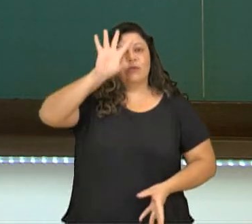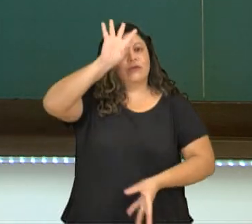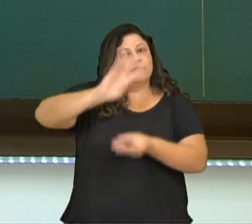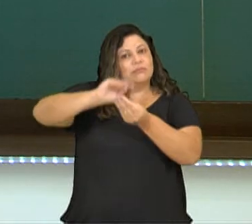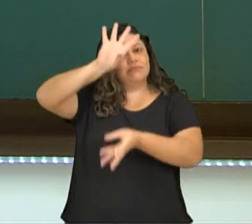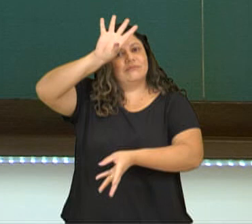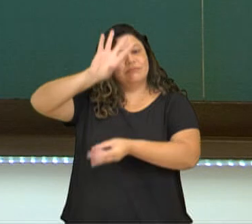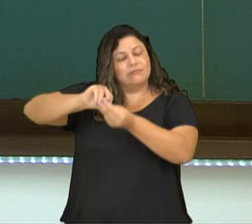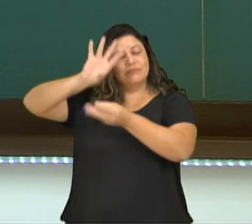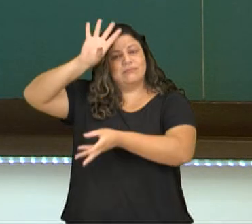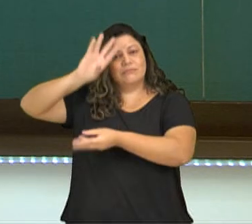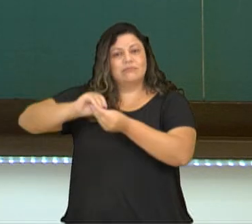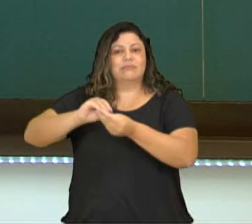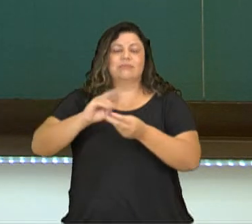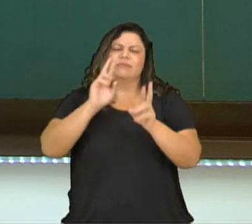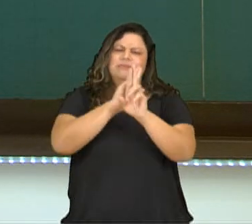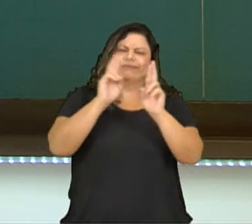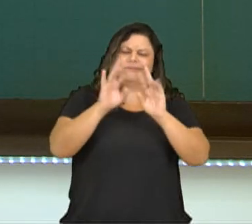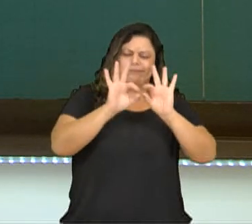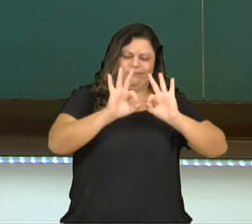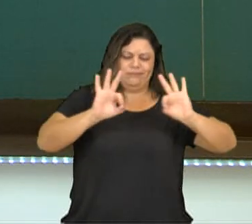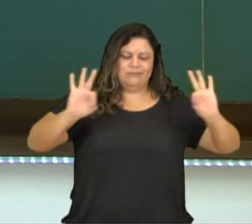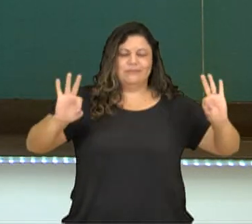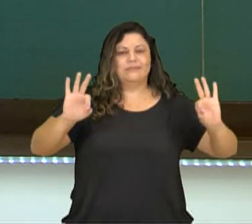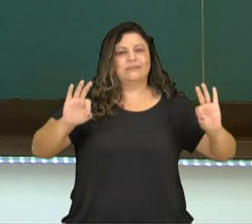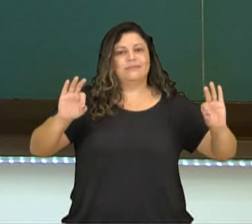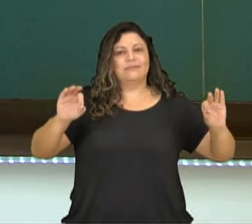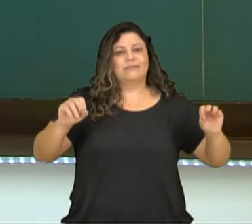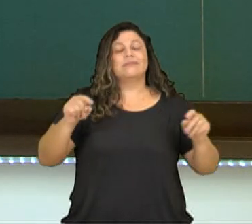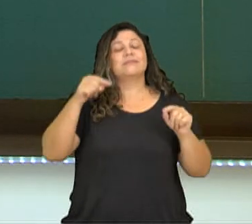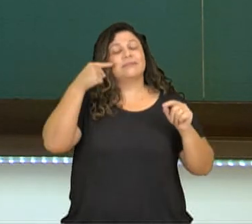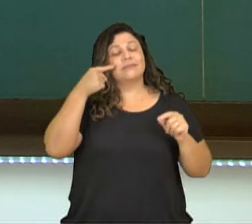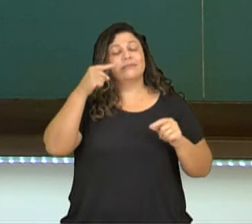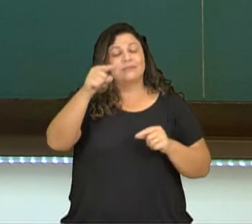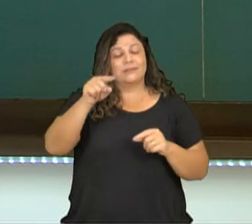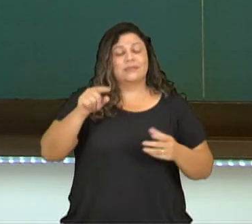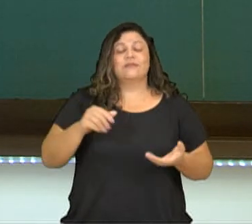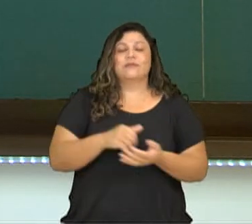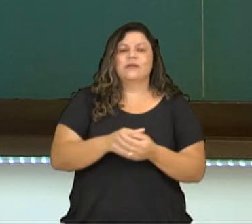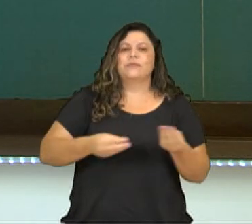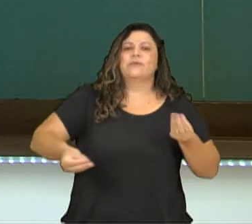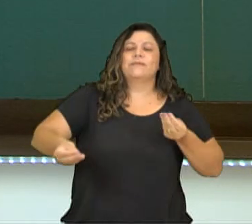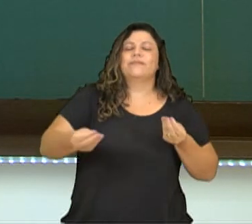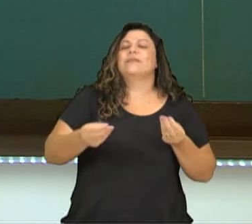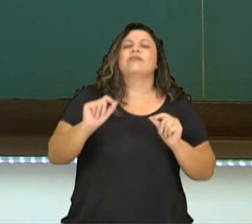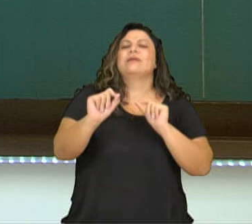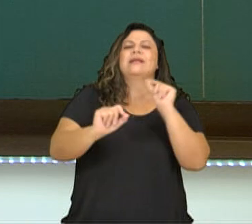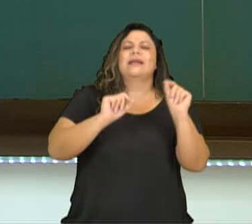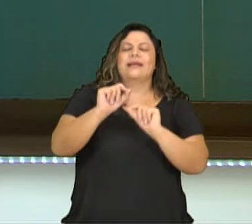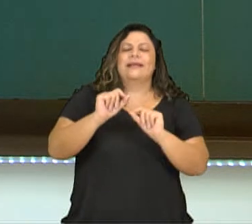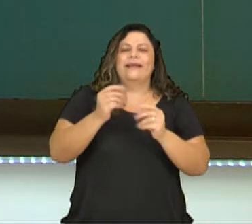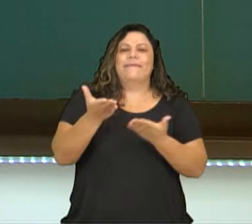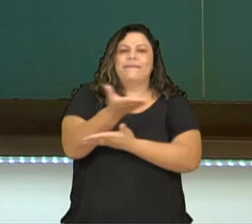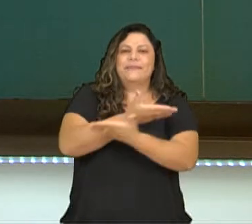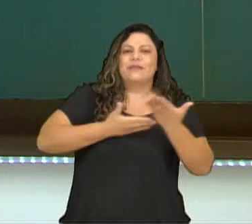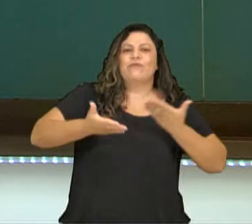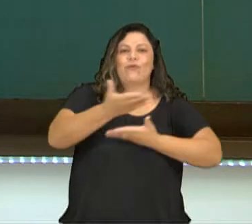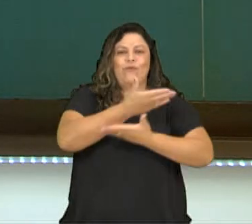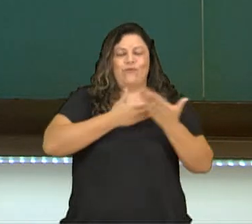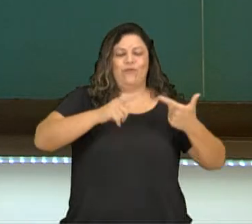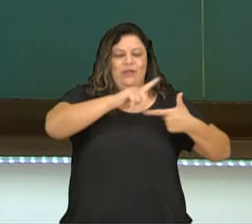com todas as relações métricas que vimos aí, envolvendo o triângulo retângulo. Então,